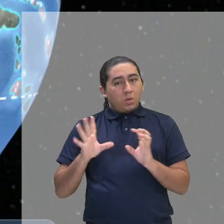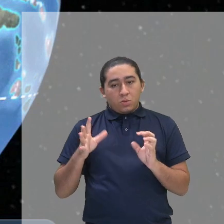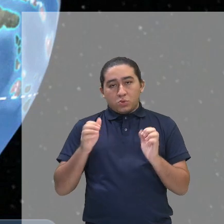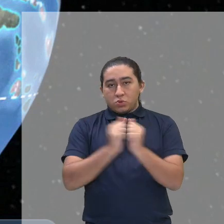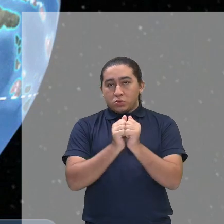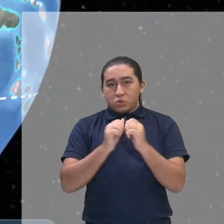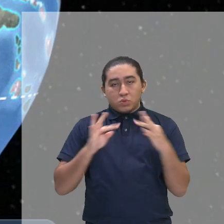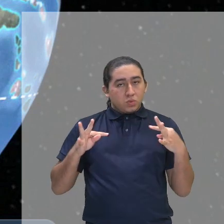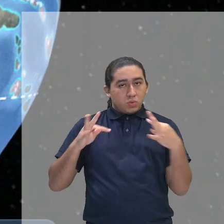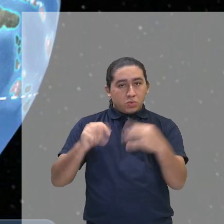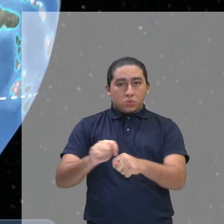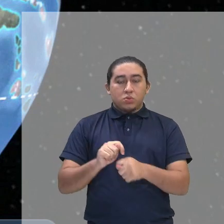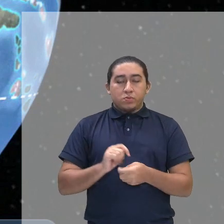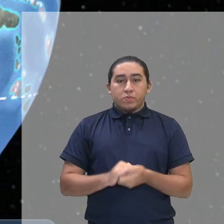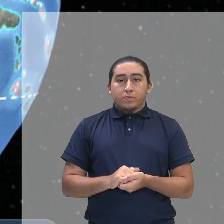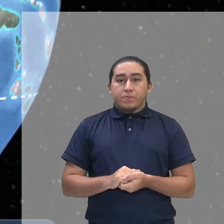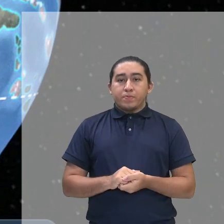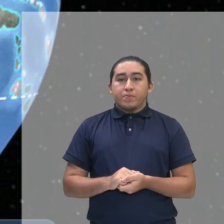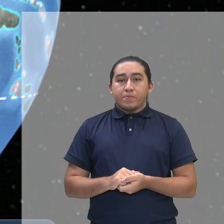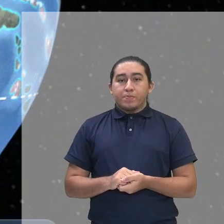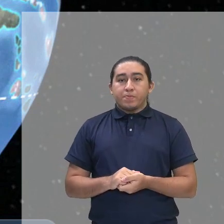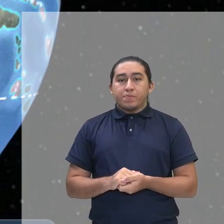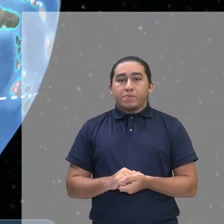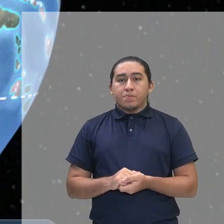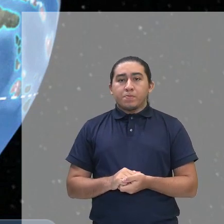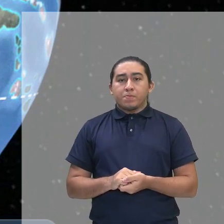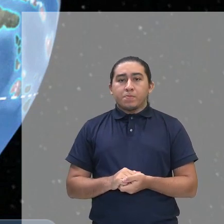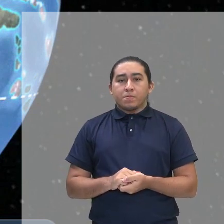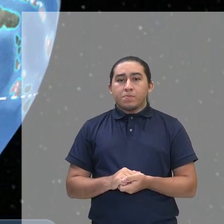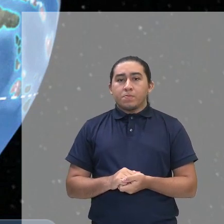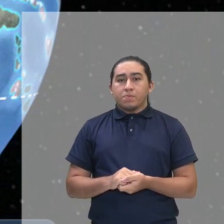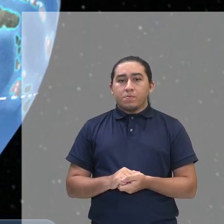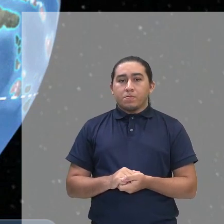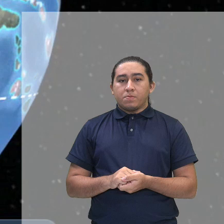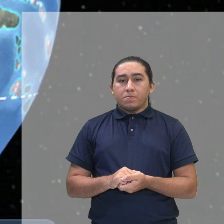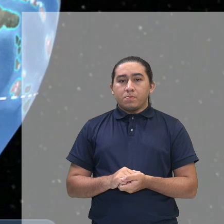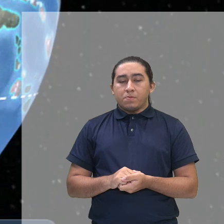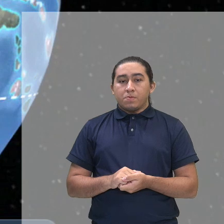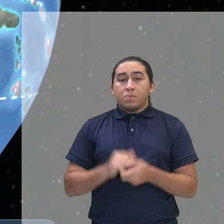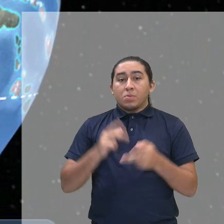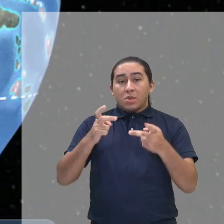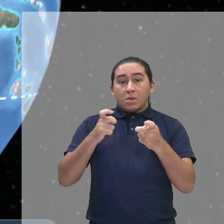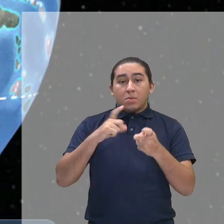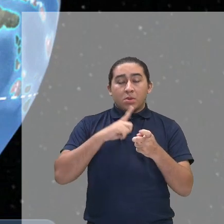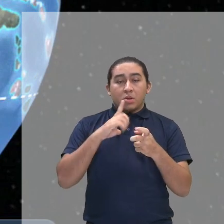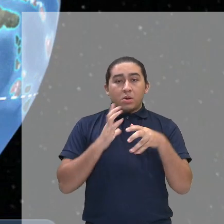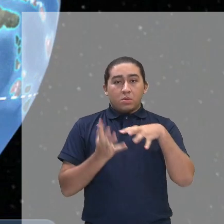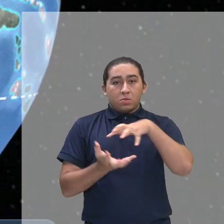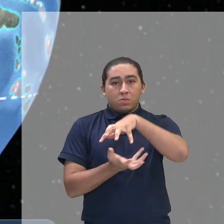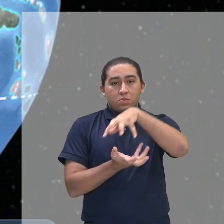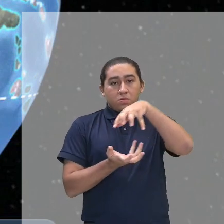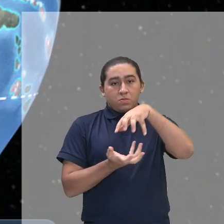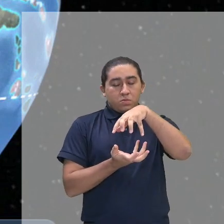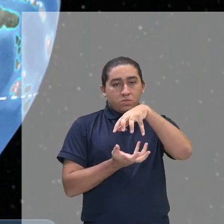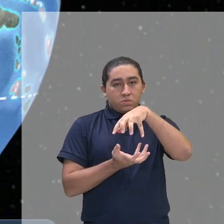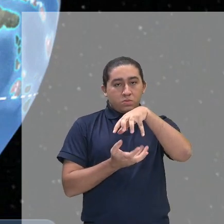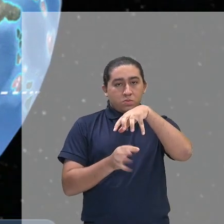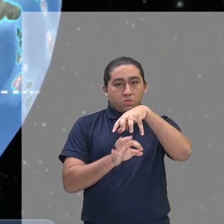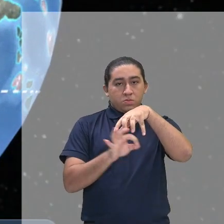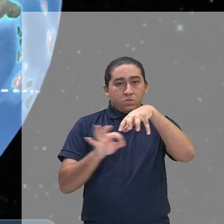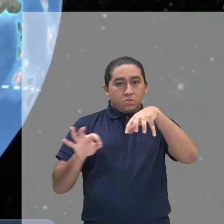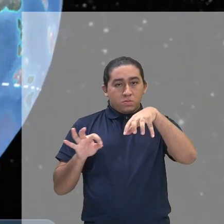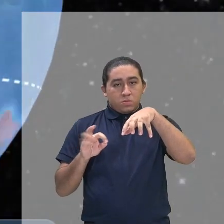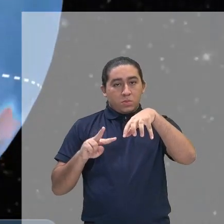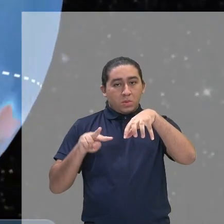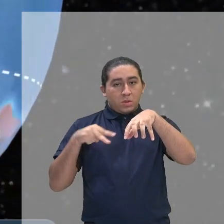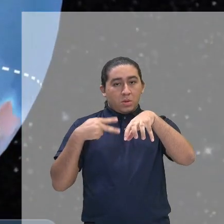de Pangeia. Observe a linha do Equador, que divide ali, né, aquela linha imaginária que divide o planeta. E aí depois os